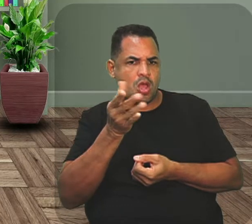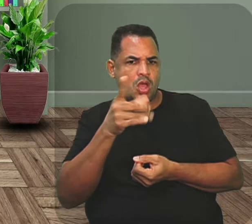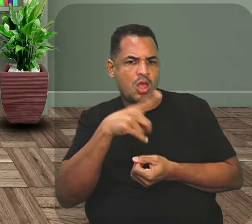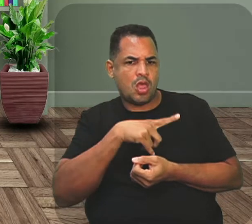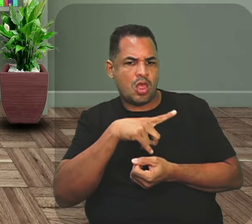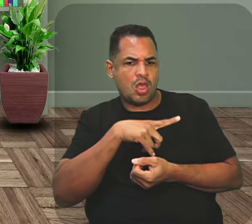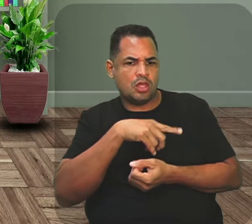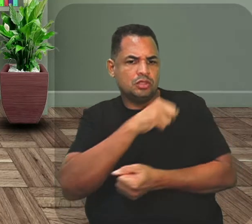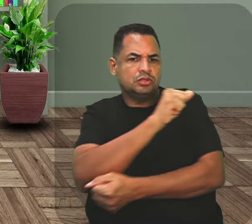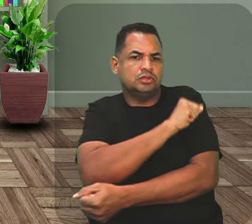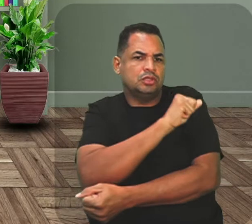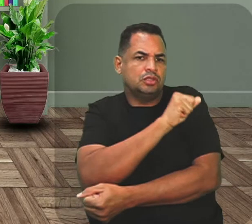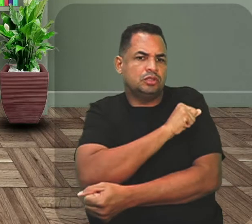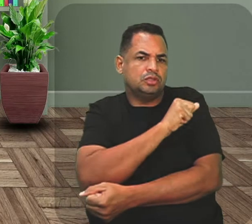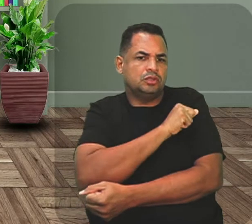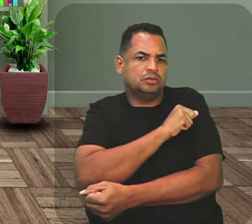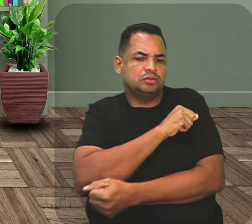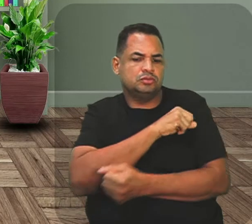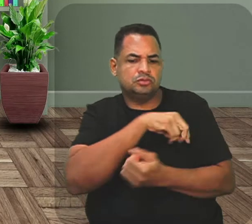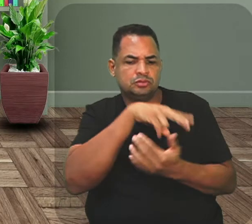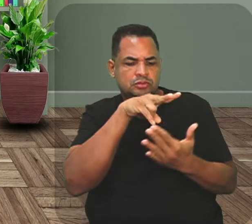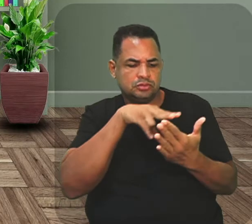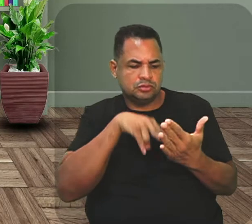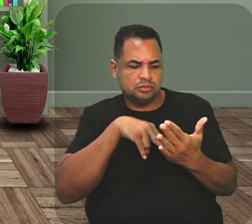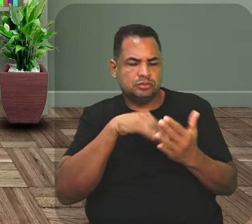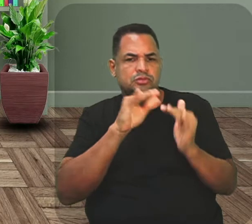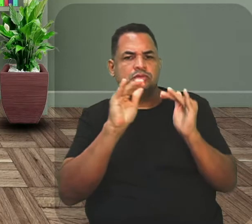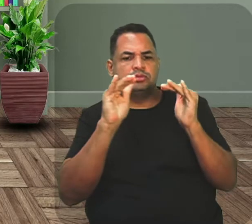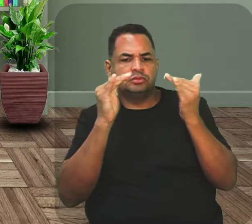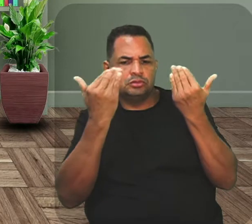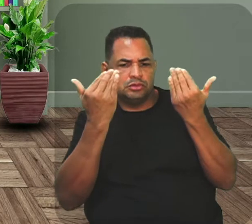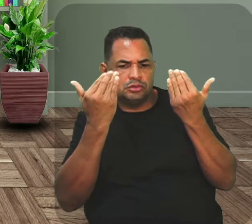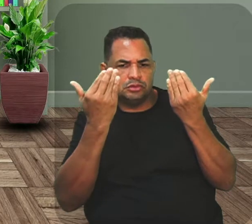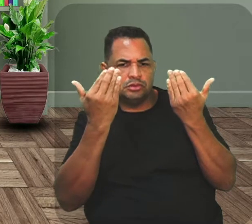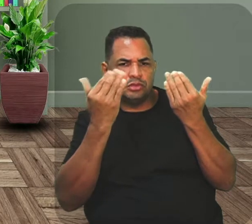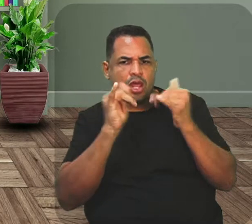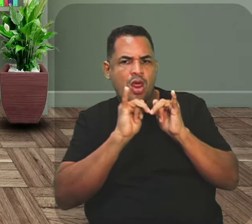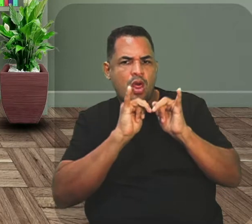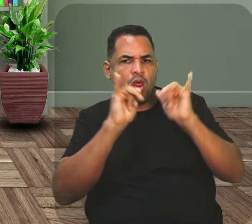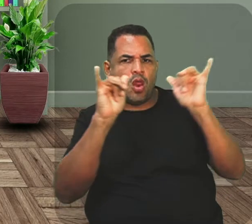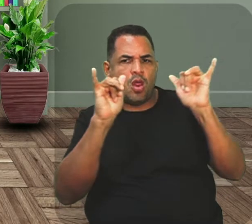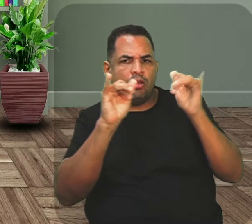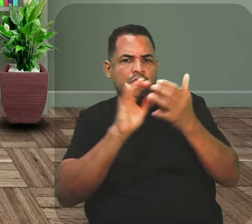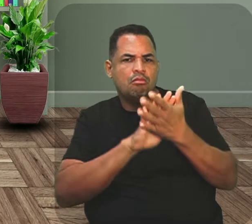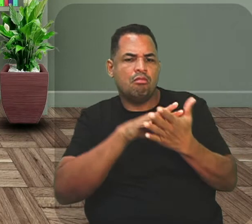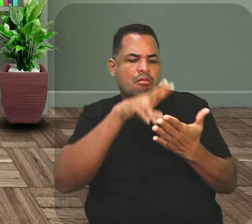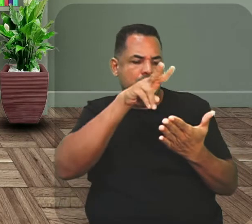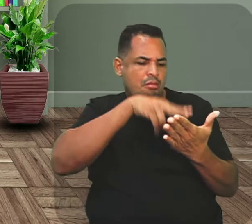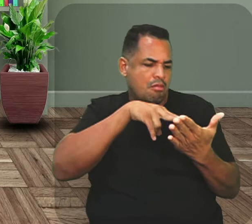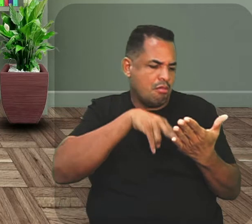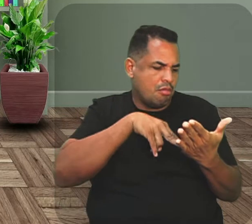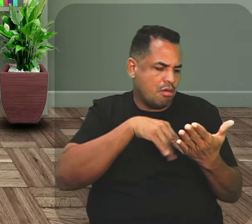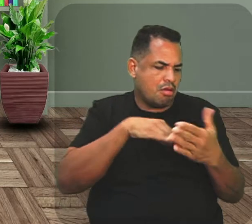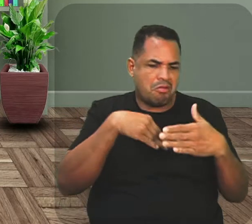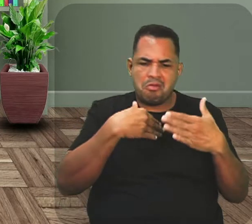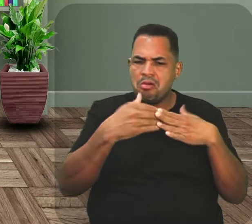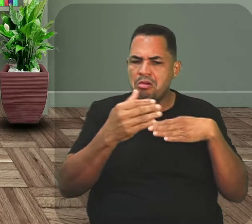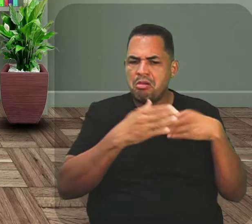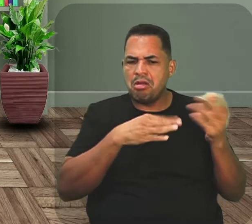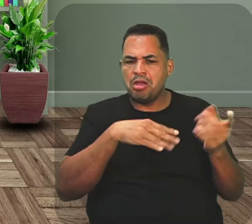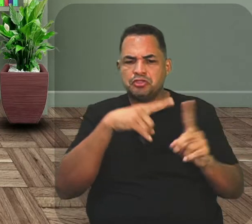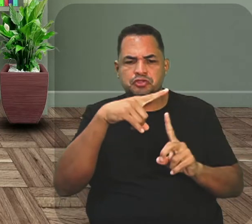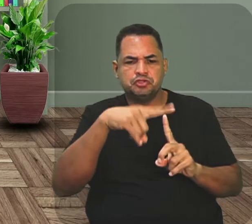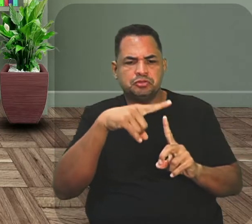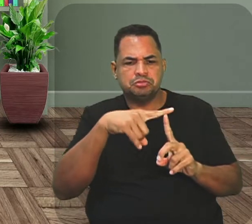aluno leitor, né, que está antenado com as notícias, que lê todo e qualquer gênero, que